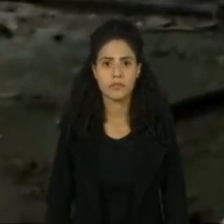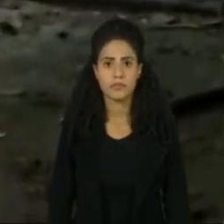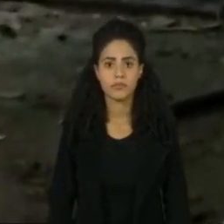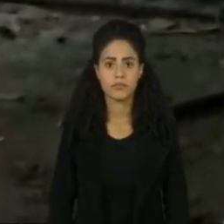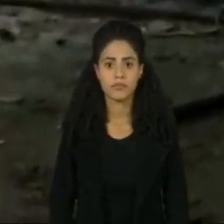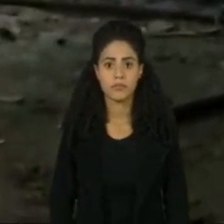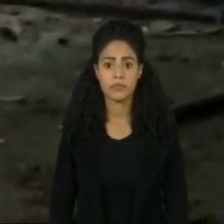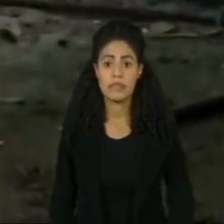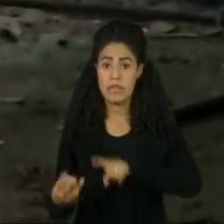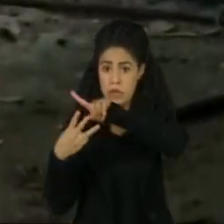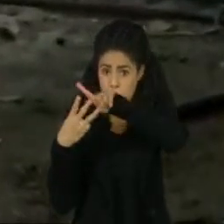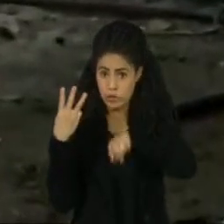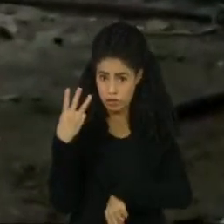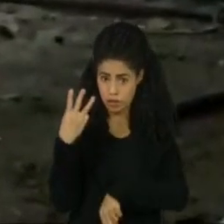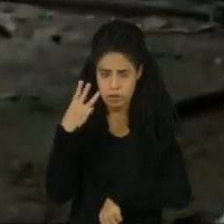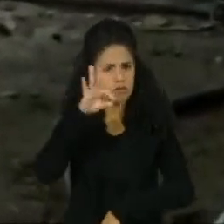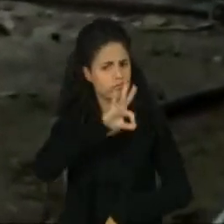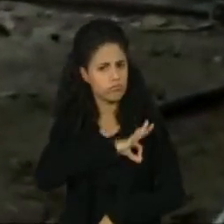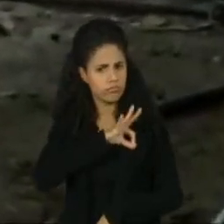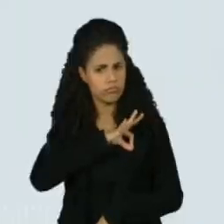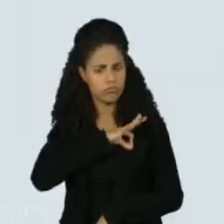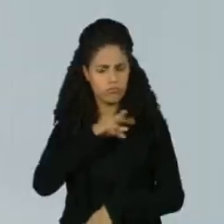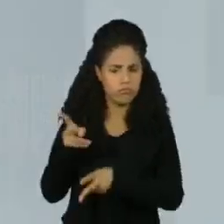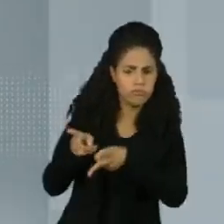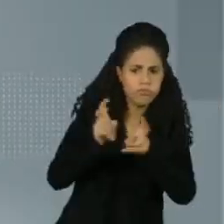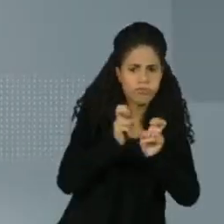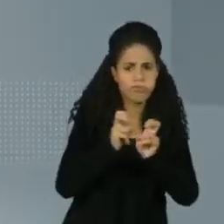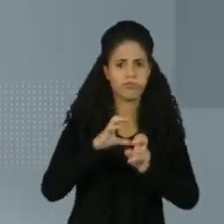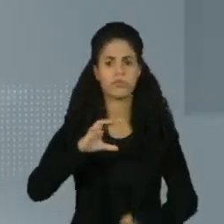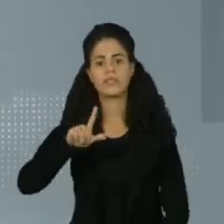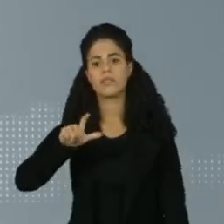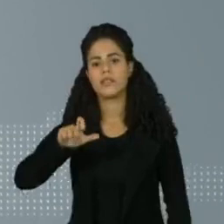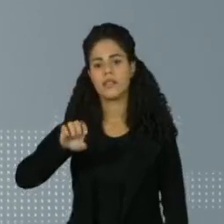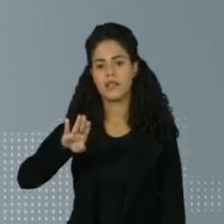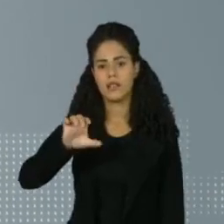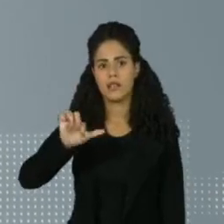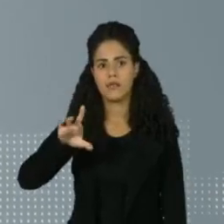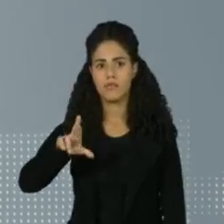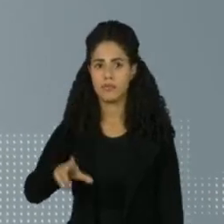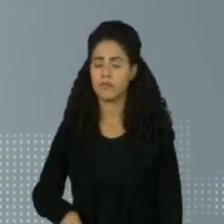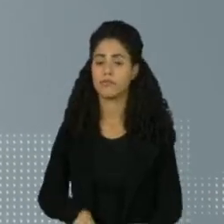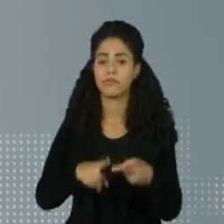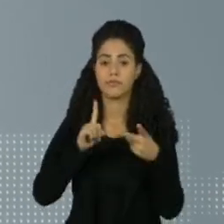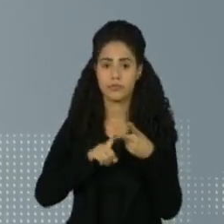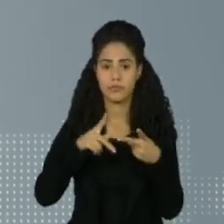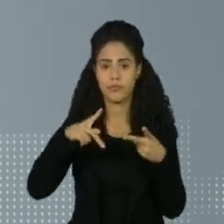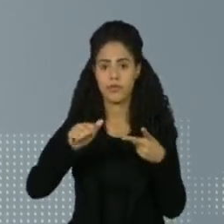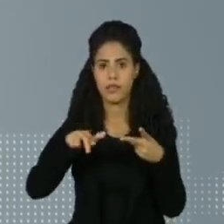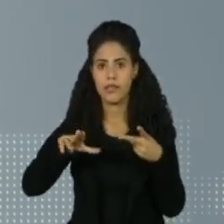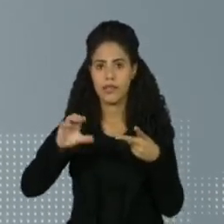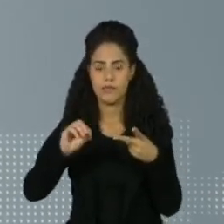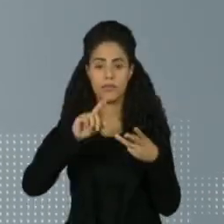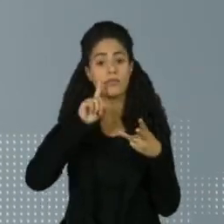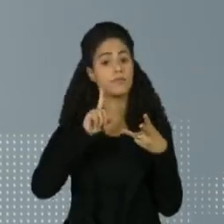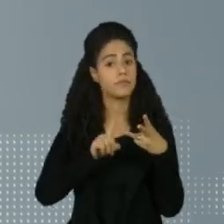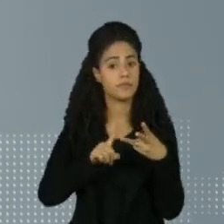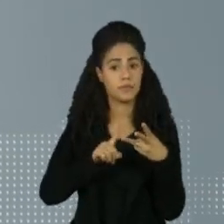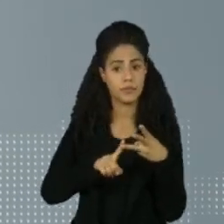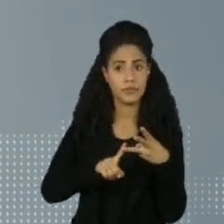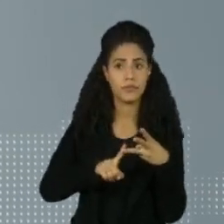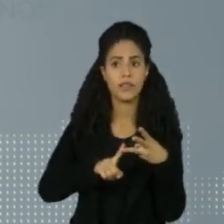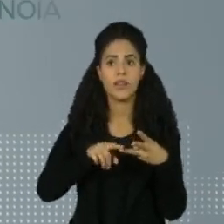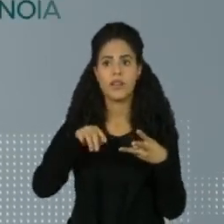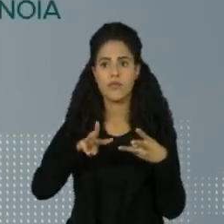os três policiais identificados como Kleber Nascimento Freitas Paulo Rodolfo Lima Nascimento